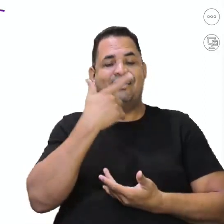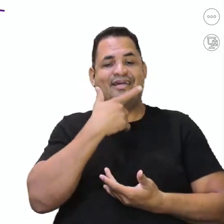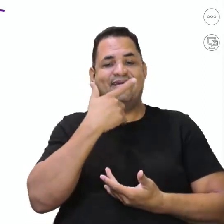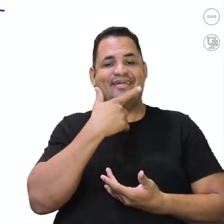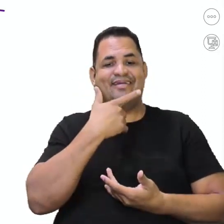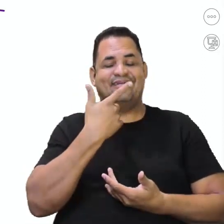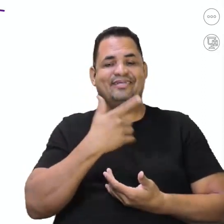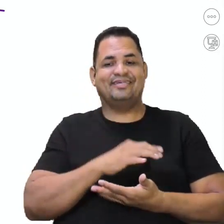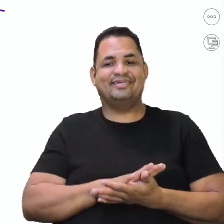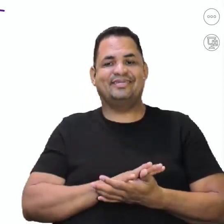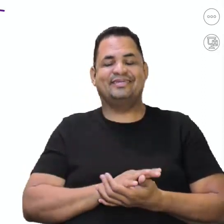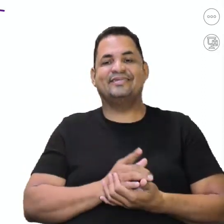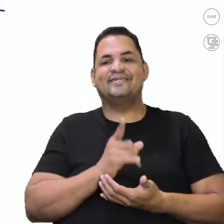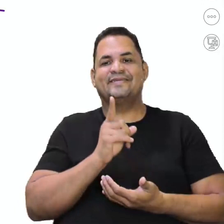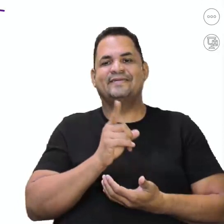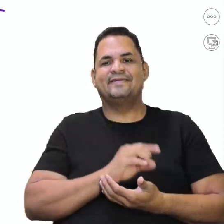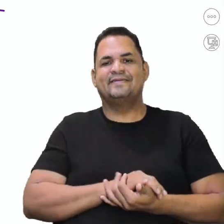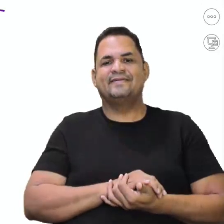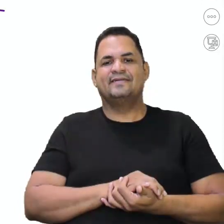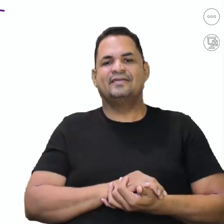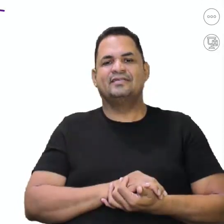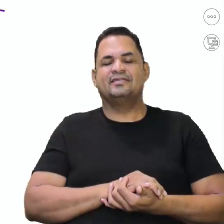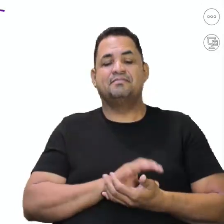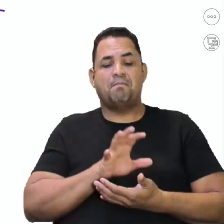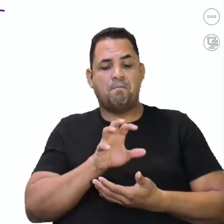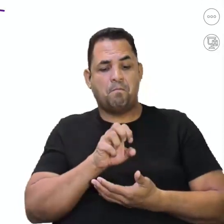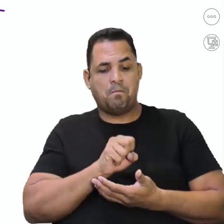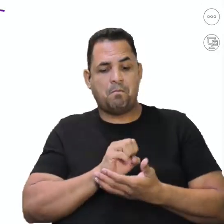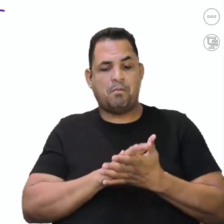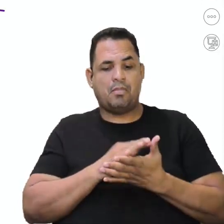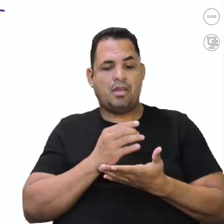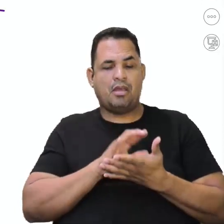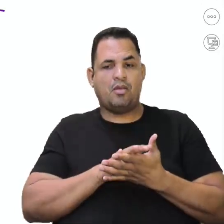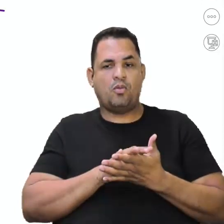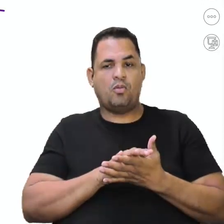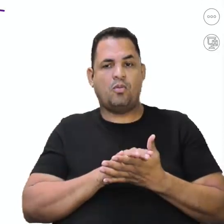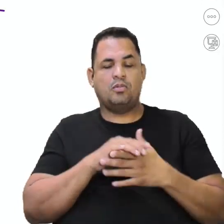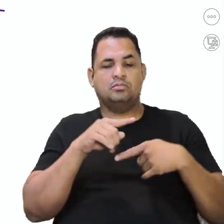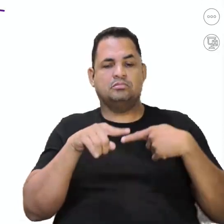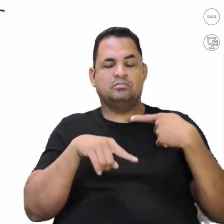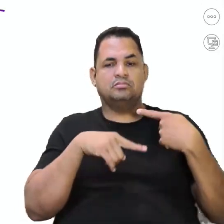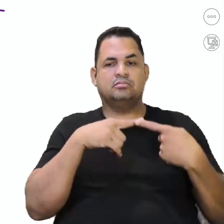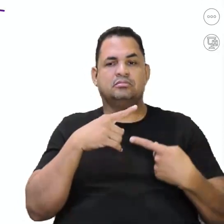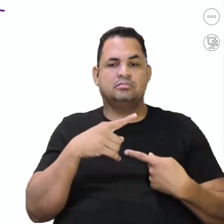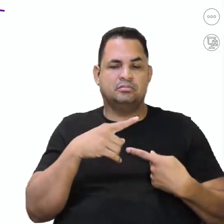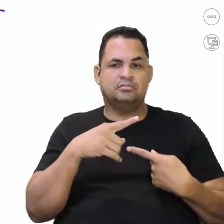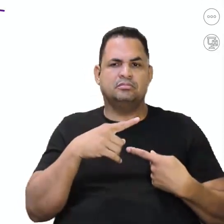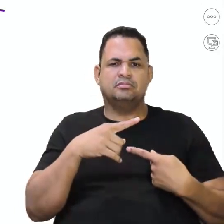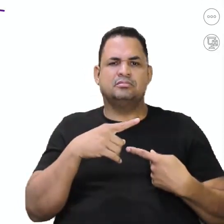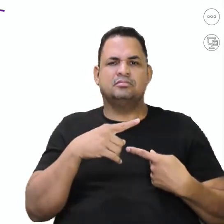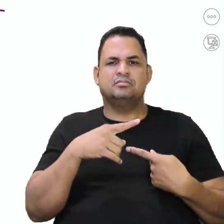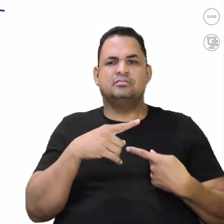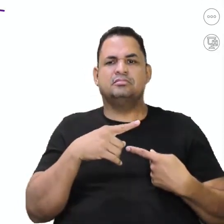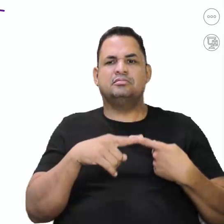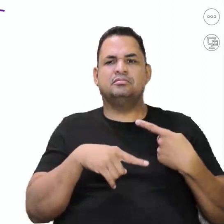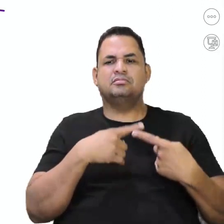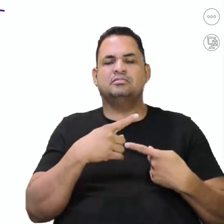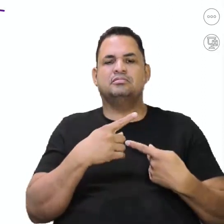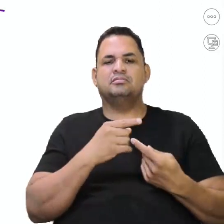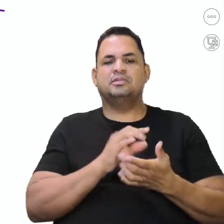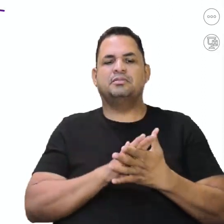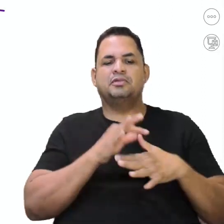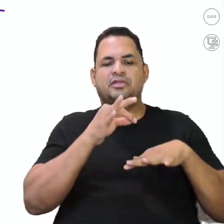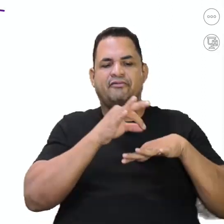ele diz o seguinte, que vai pegar o gato que depois, right after my manicure, depois da